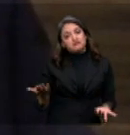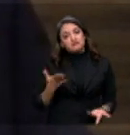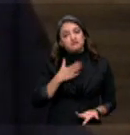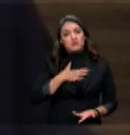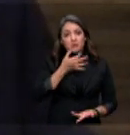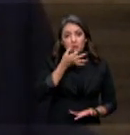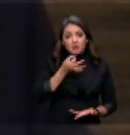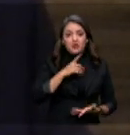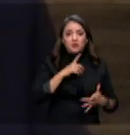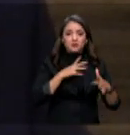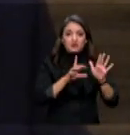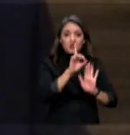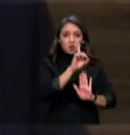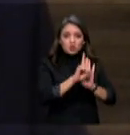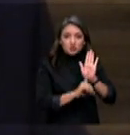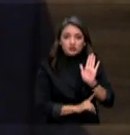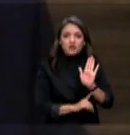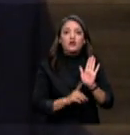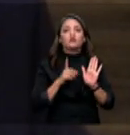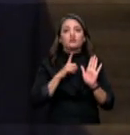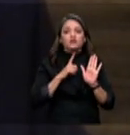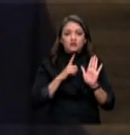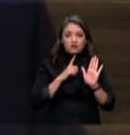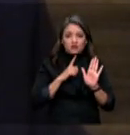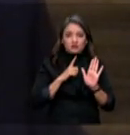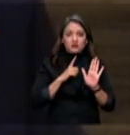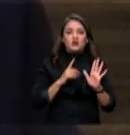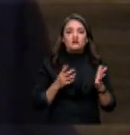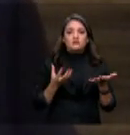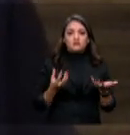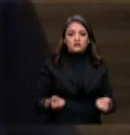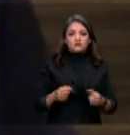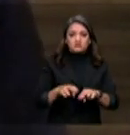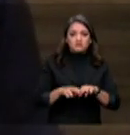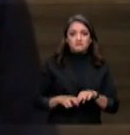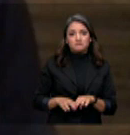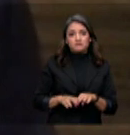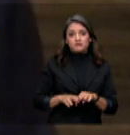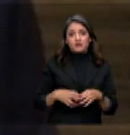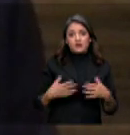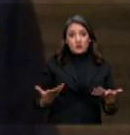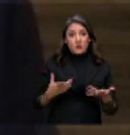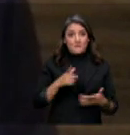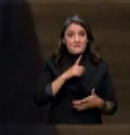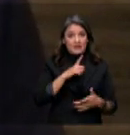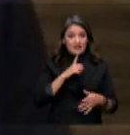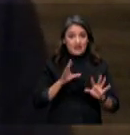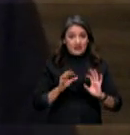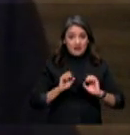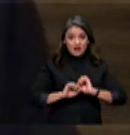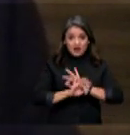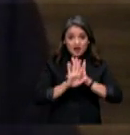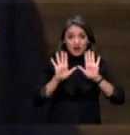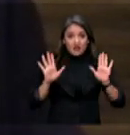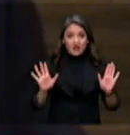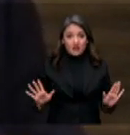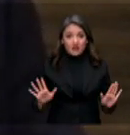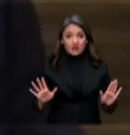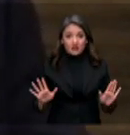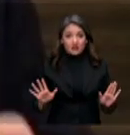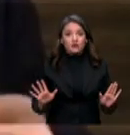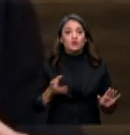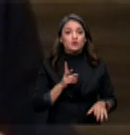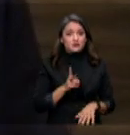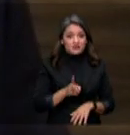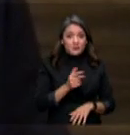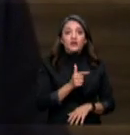o direito de receber por elas. Portanto, para deixar claro, sempre que não